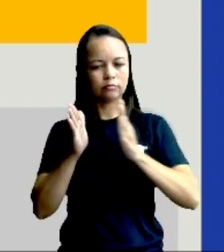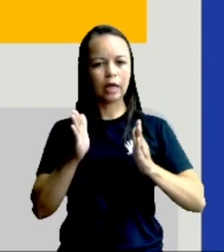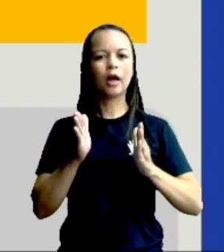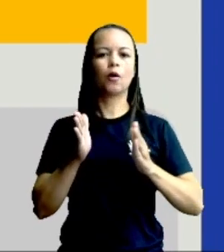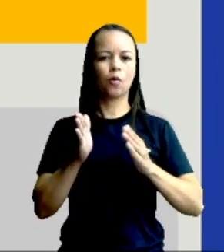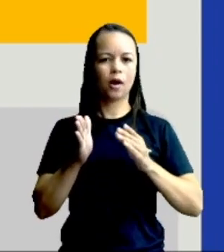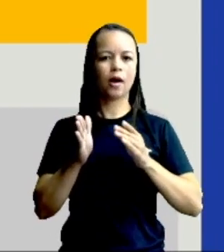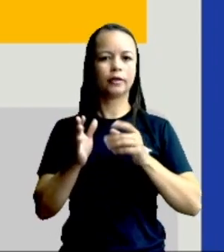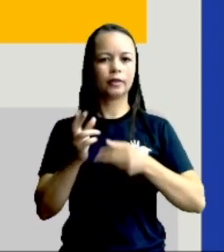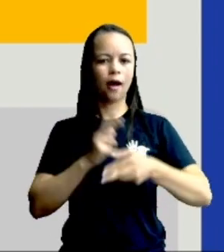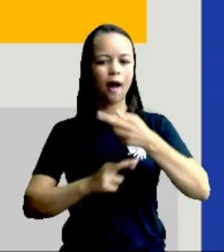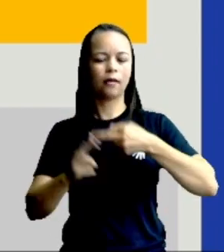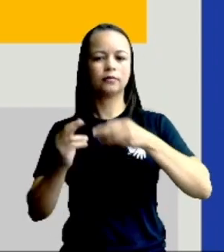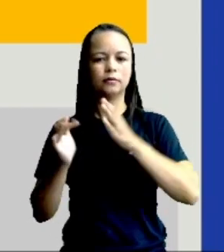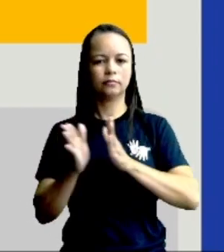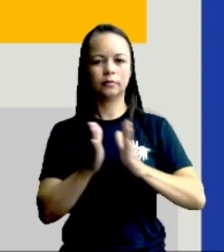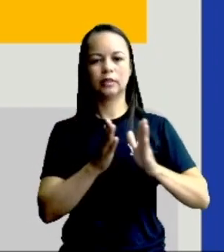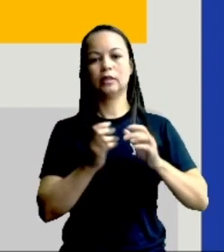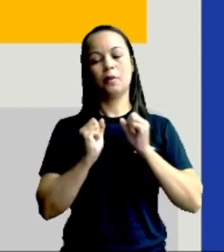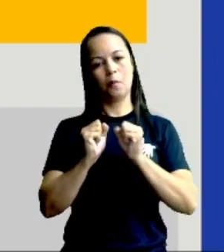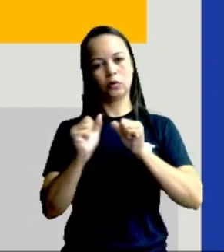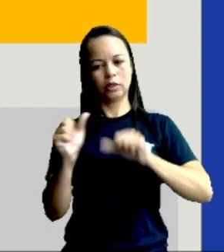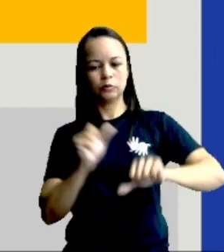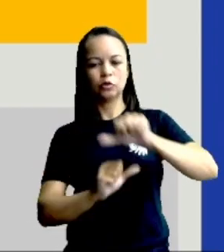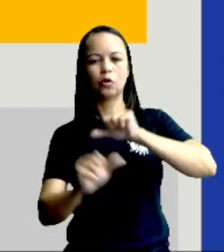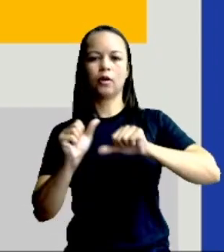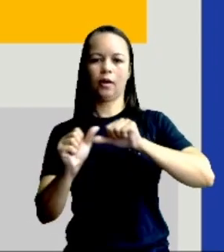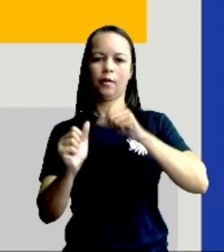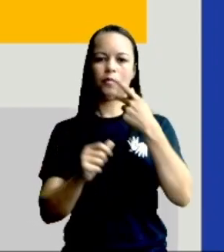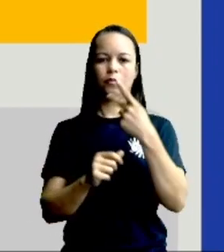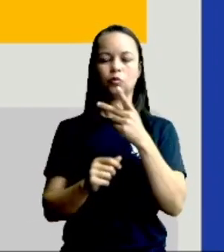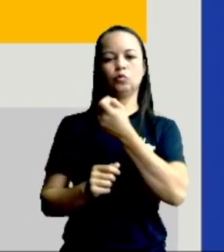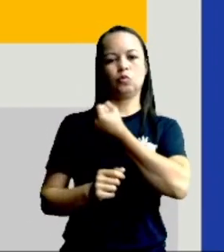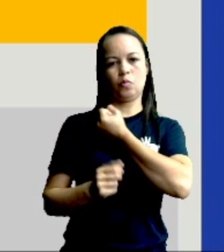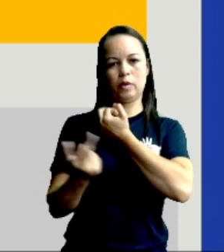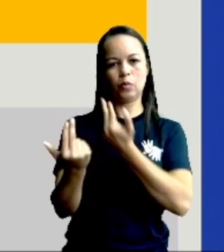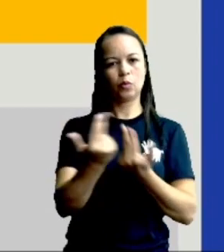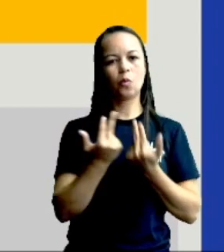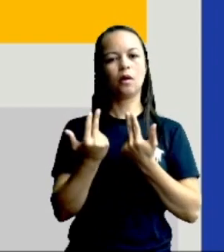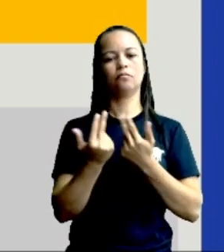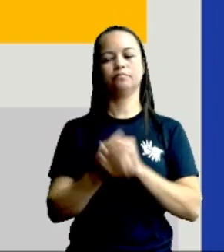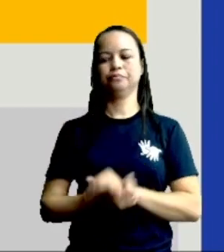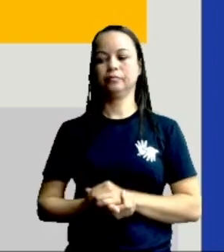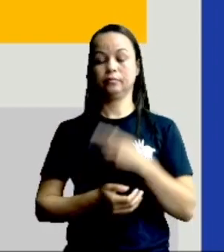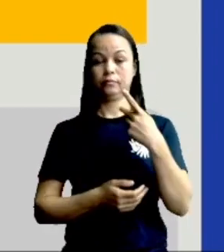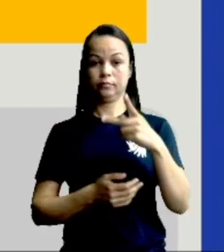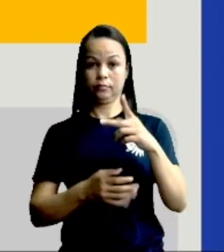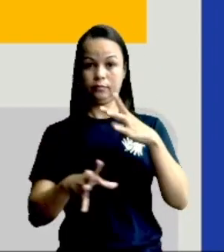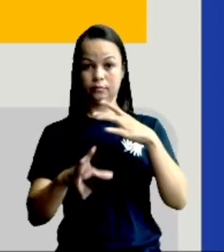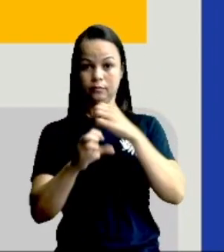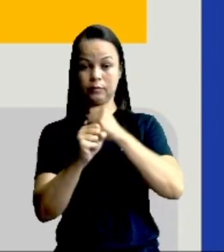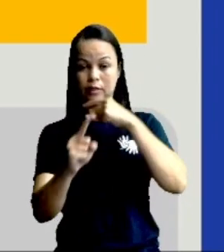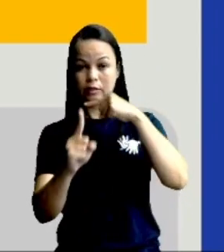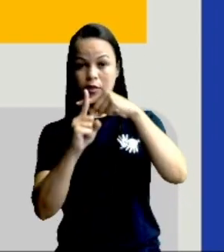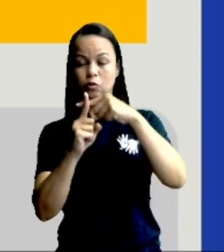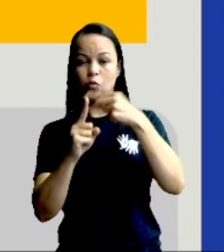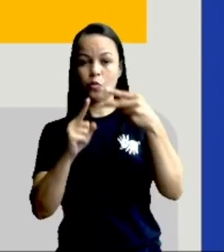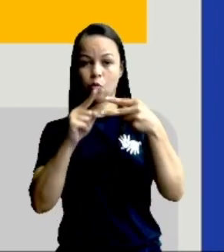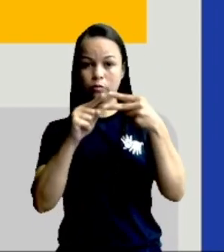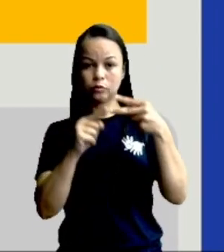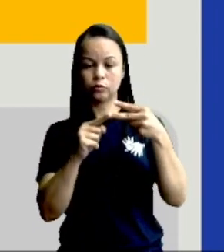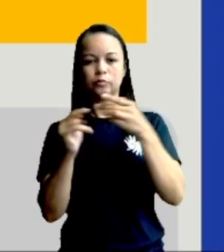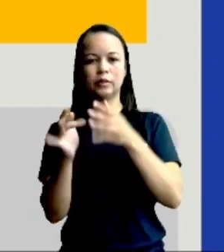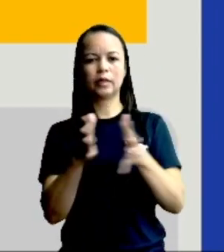podemos utilizar adições sucessivas por um mesmo número, tá? E nas operações de adição, com duas